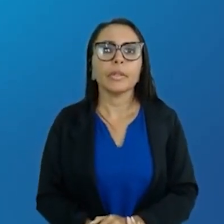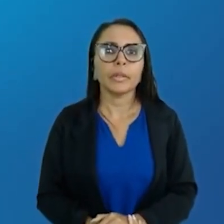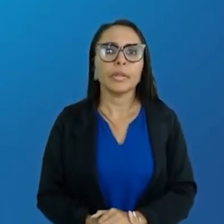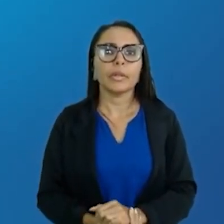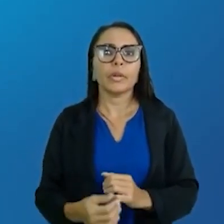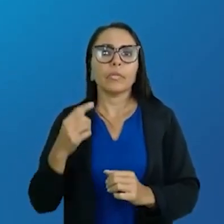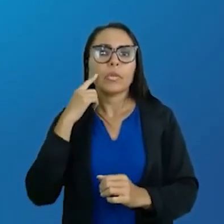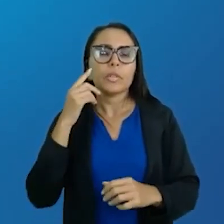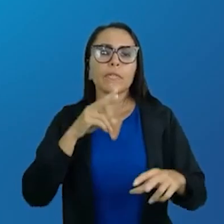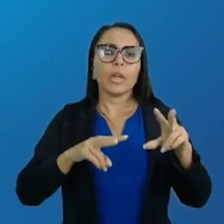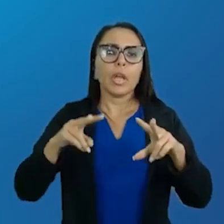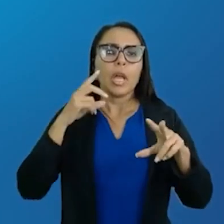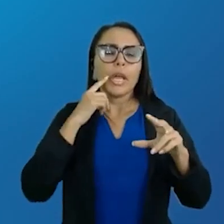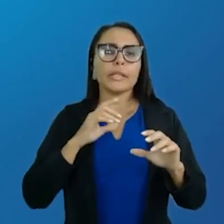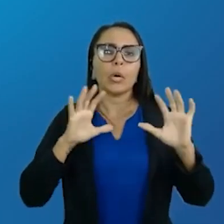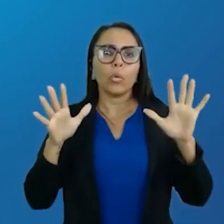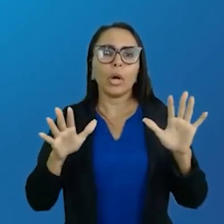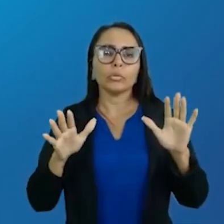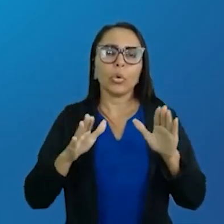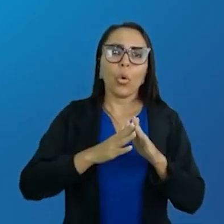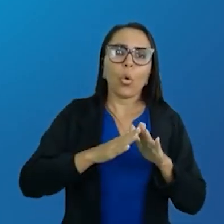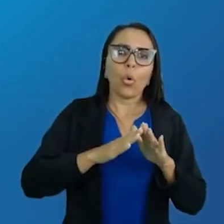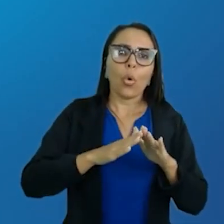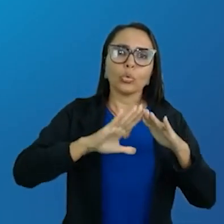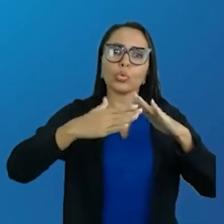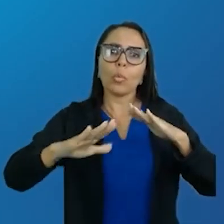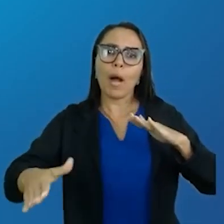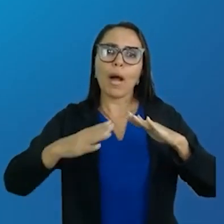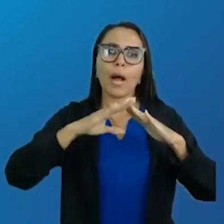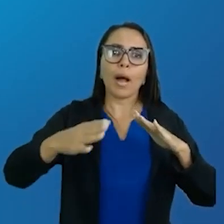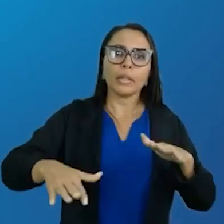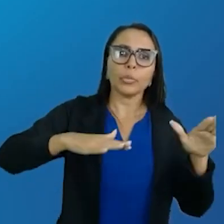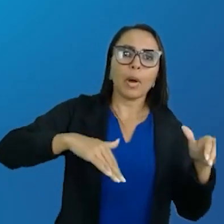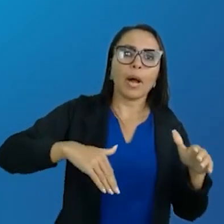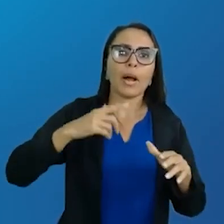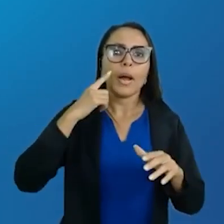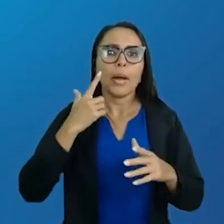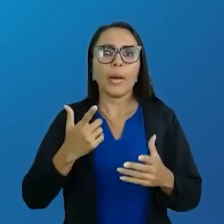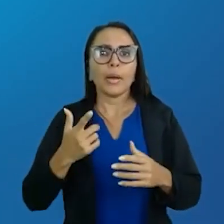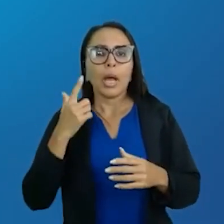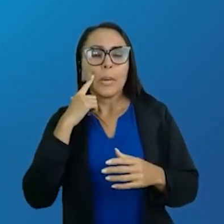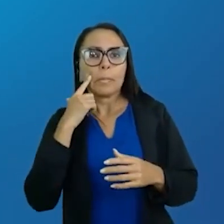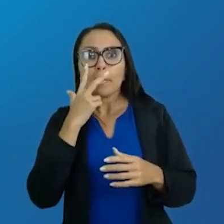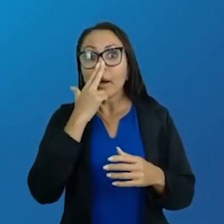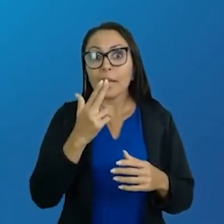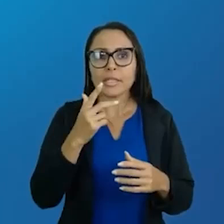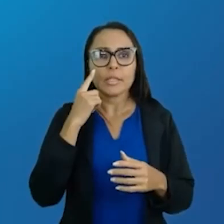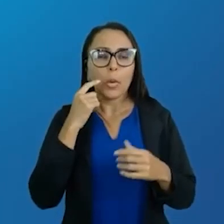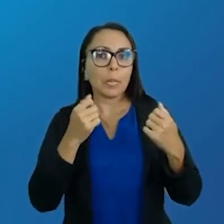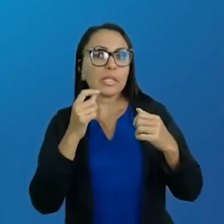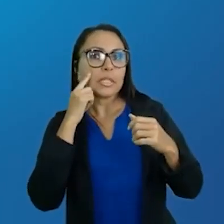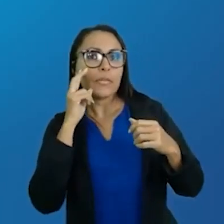vê o horizonte do mar, tipo, você não está vendo o que tem adiante, mas seu cérebro vai, não, ali adiante tem mar. Não preciso ver para